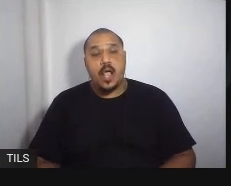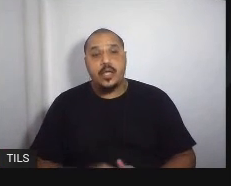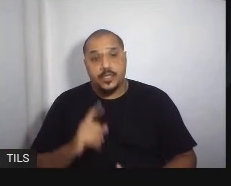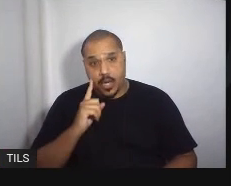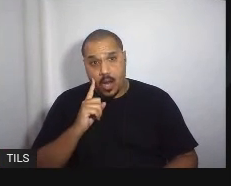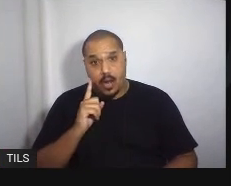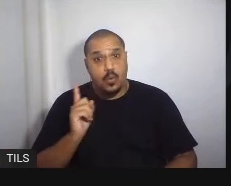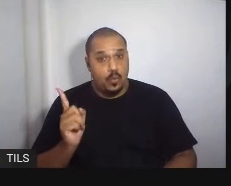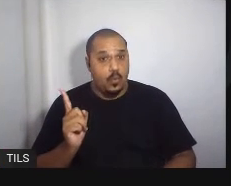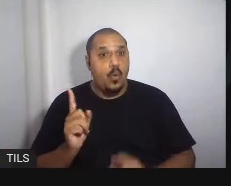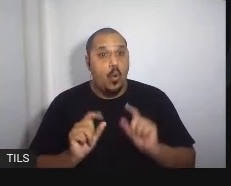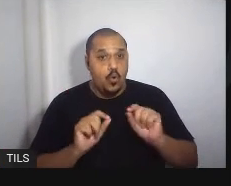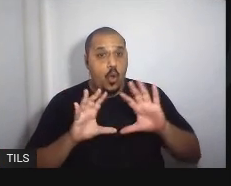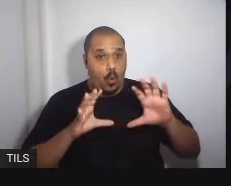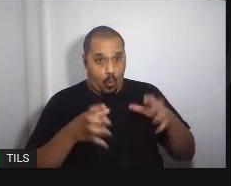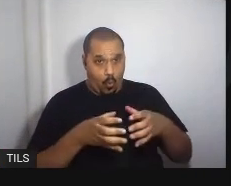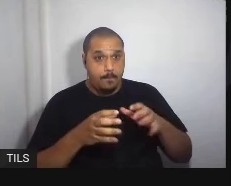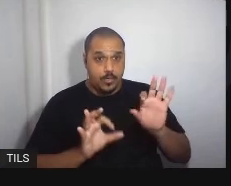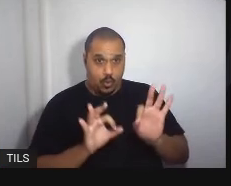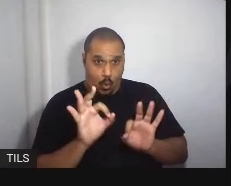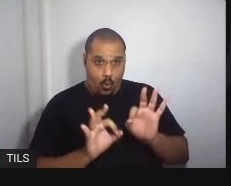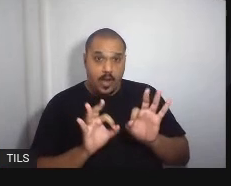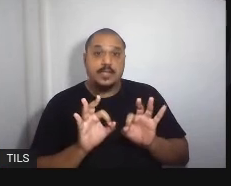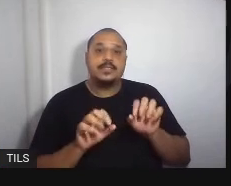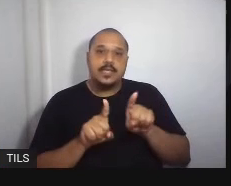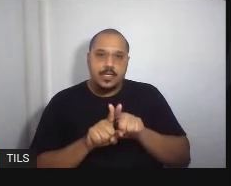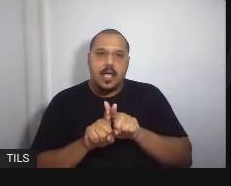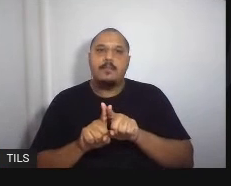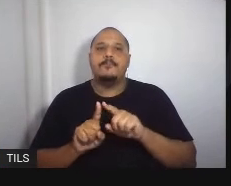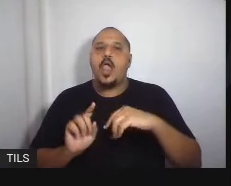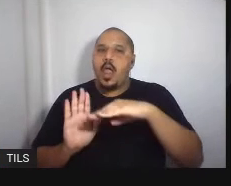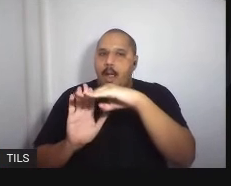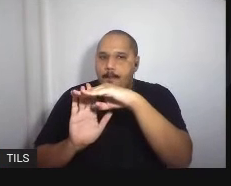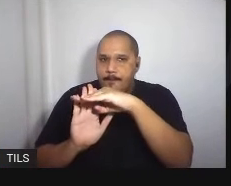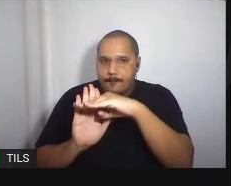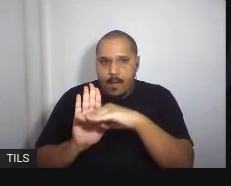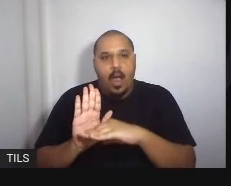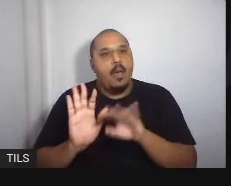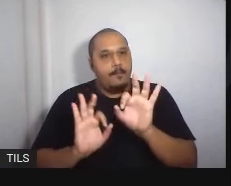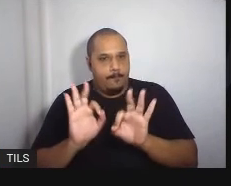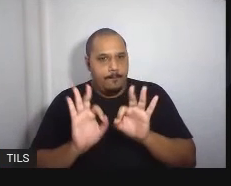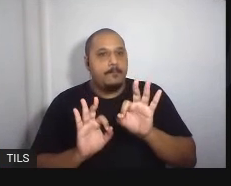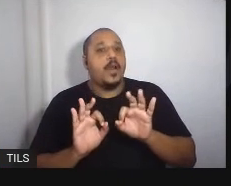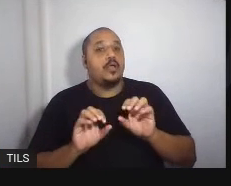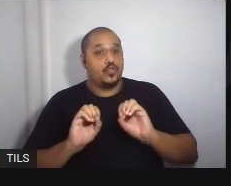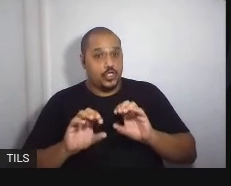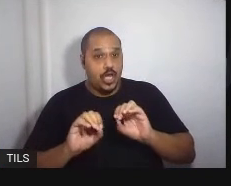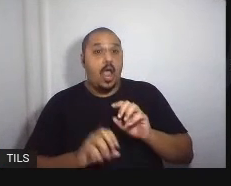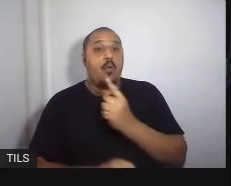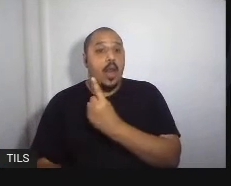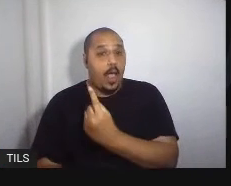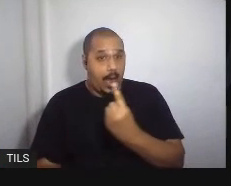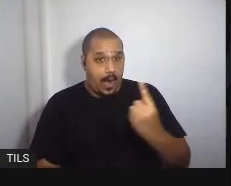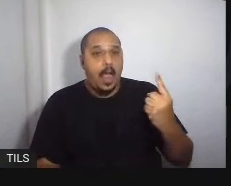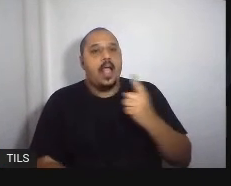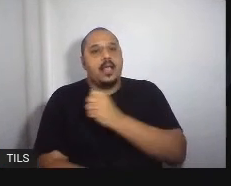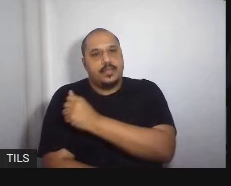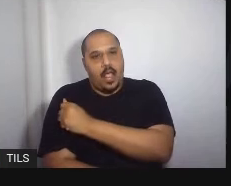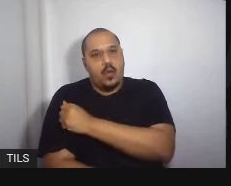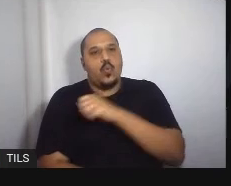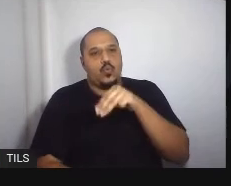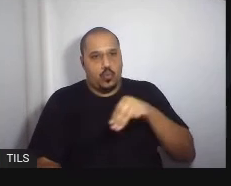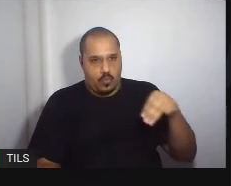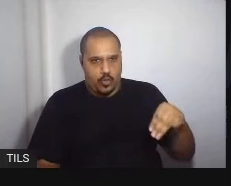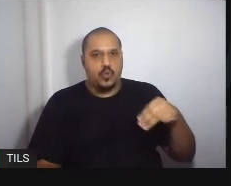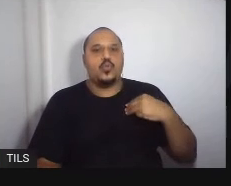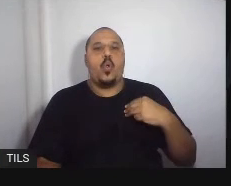precisar organizar os planos de aula recebidos dos participantes dessa banca e disponibilizar.